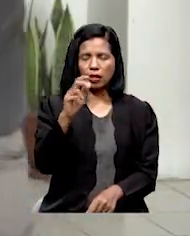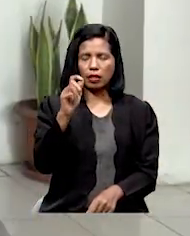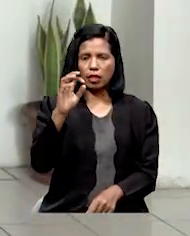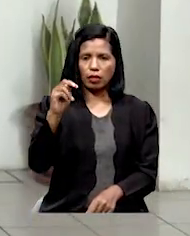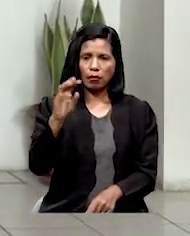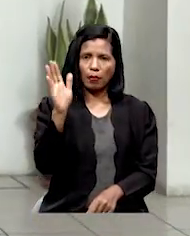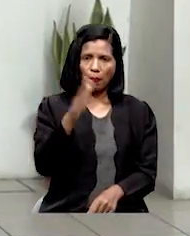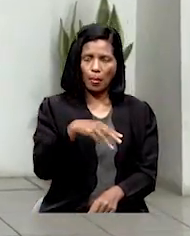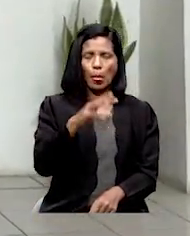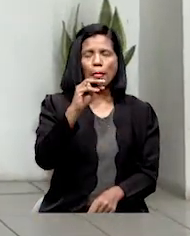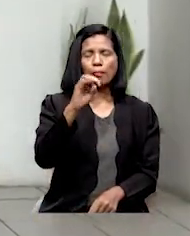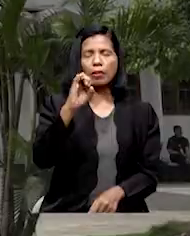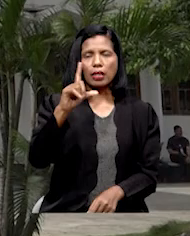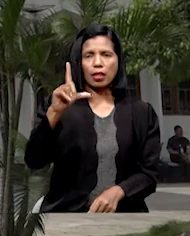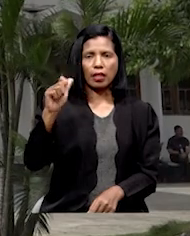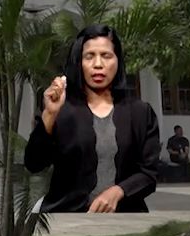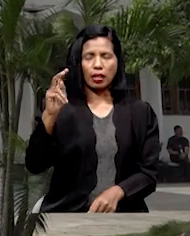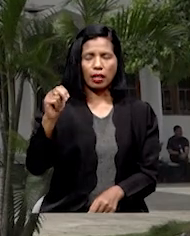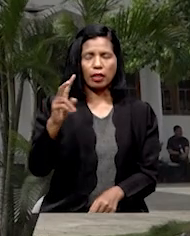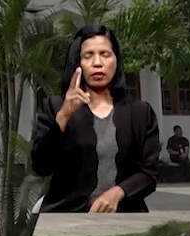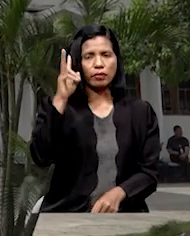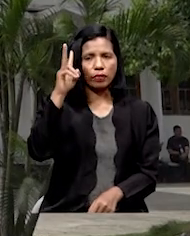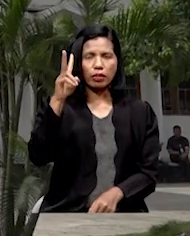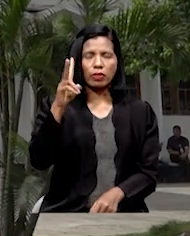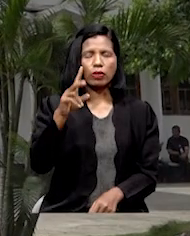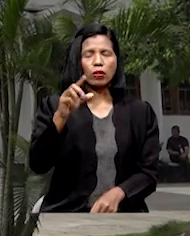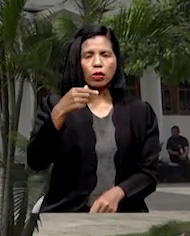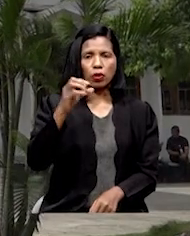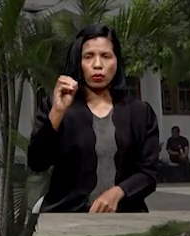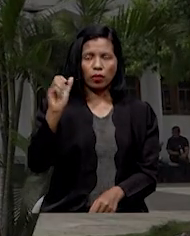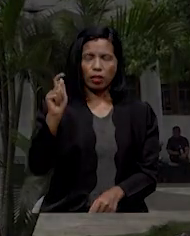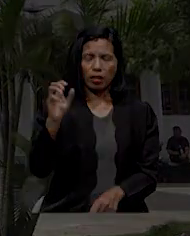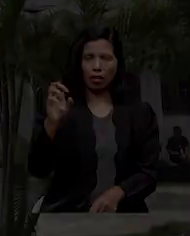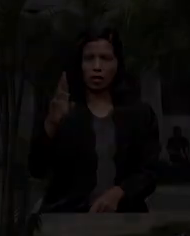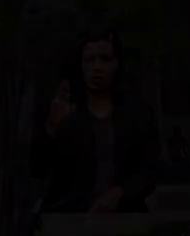Pires, Roseiro Lobato, Novirgílio Guterres, Elugaio Gemen.